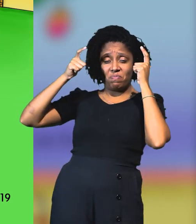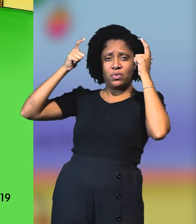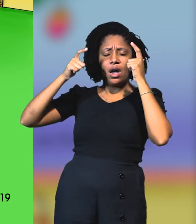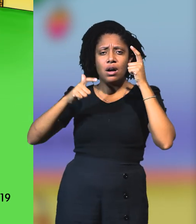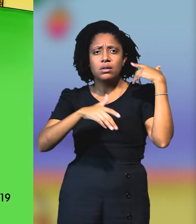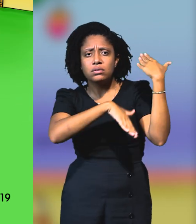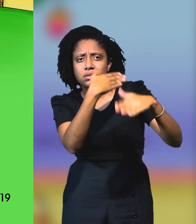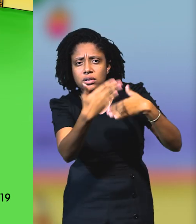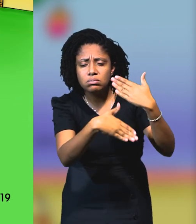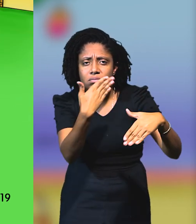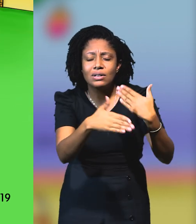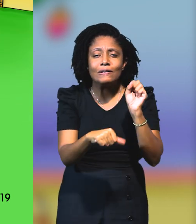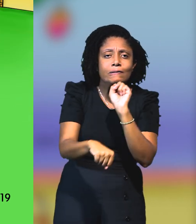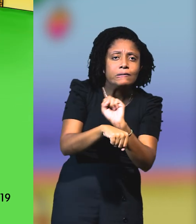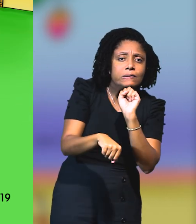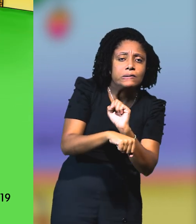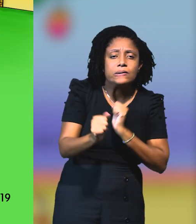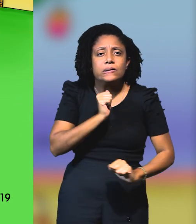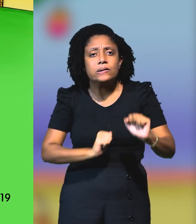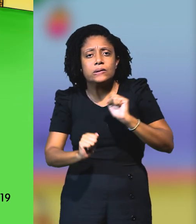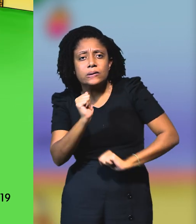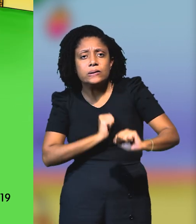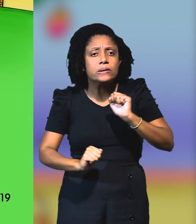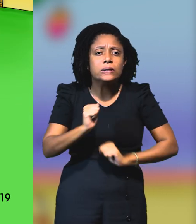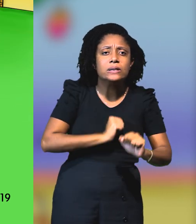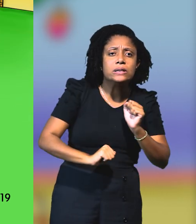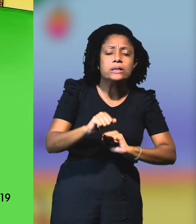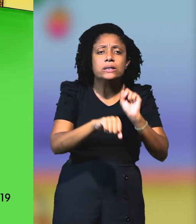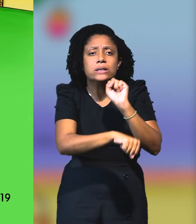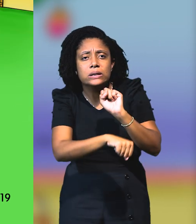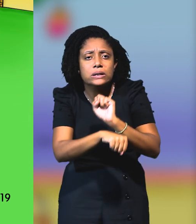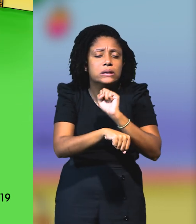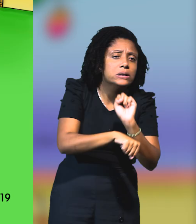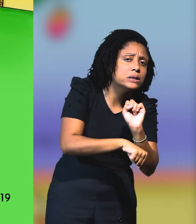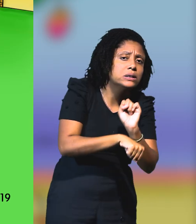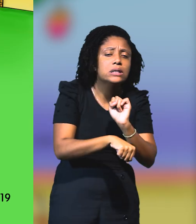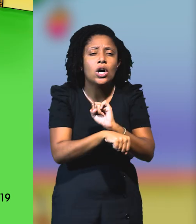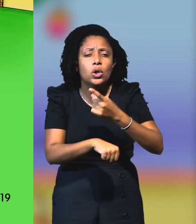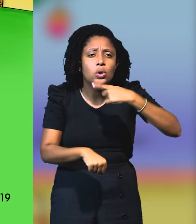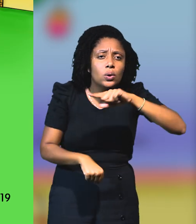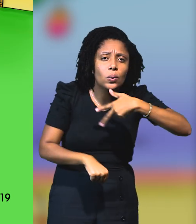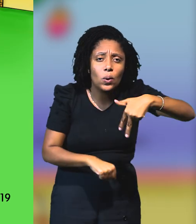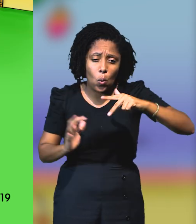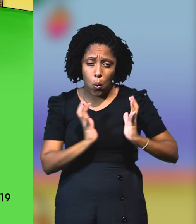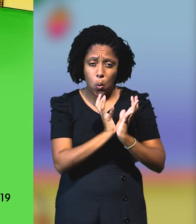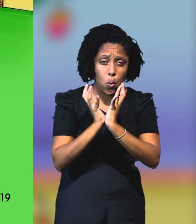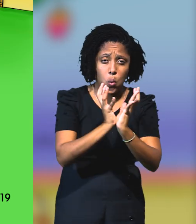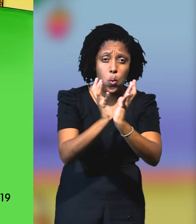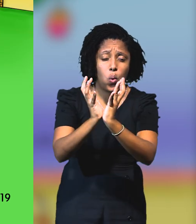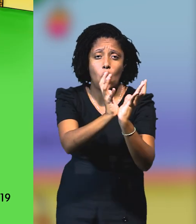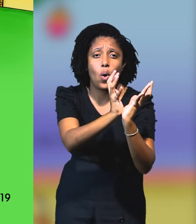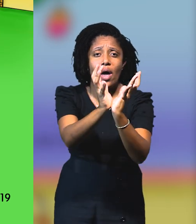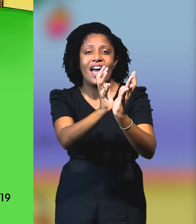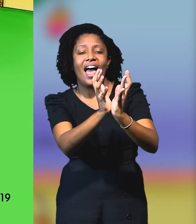um tempo que era muito aguardado, por muitos a esperar. Saíamos em caravana, com